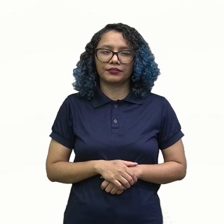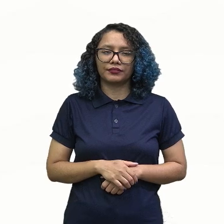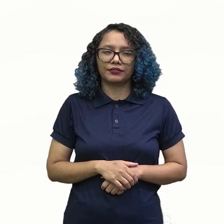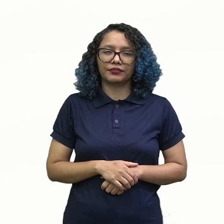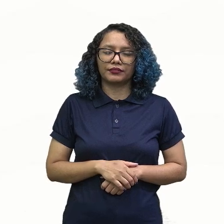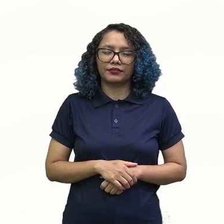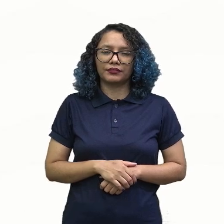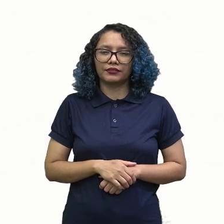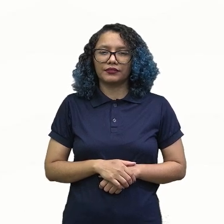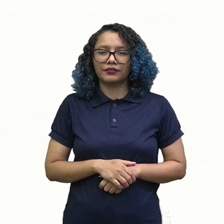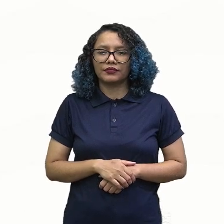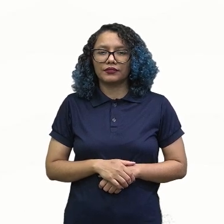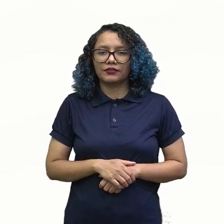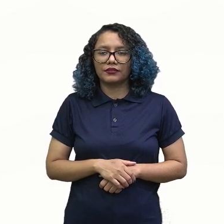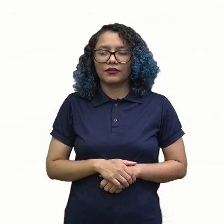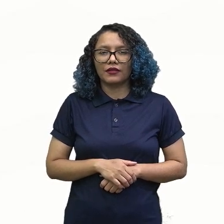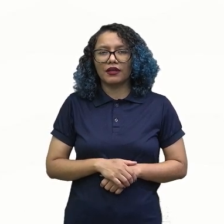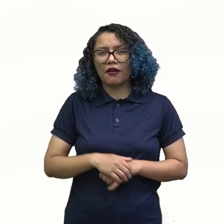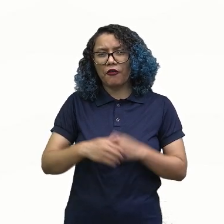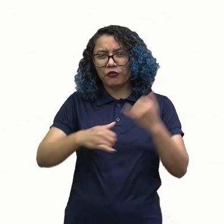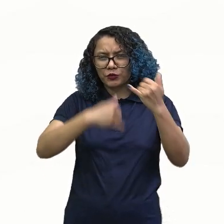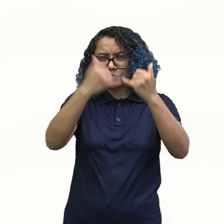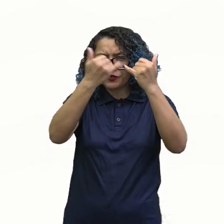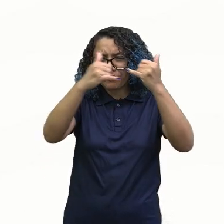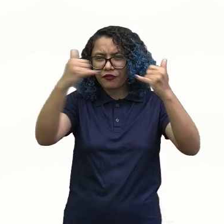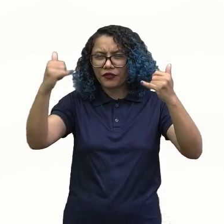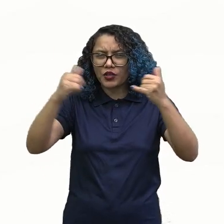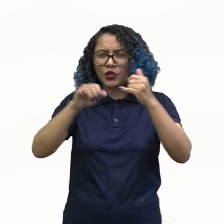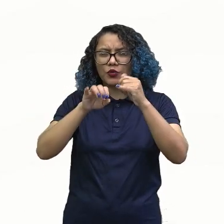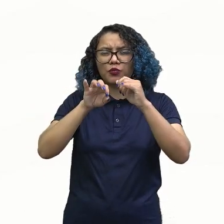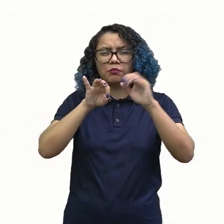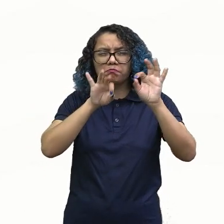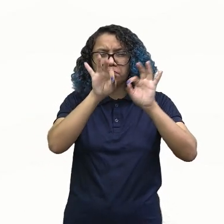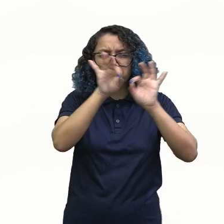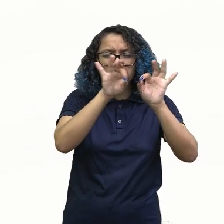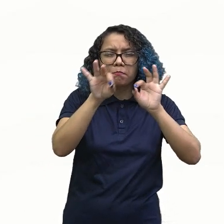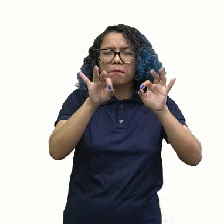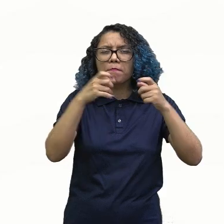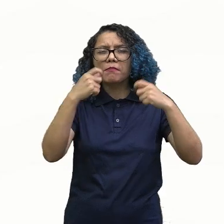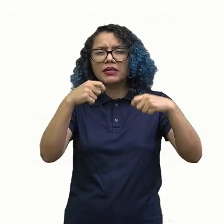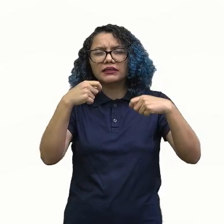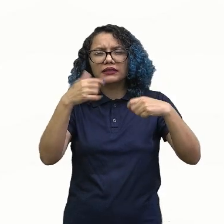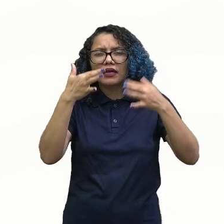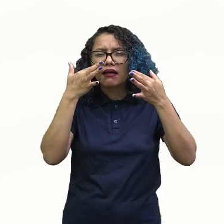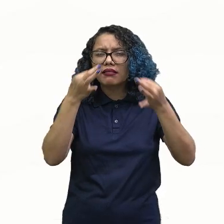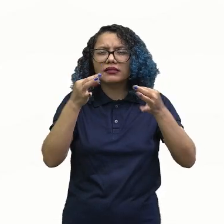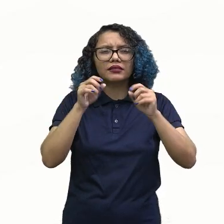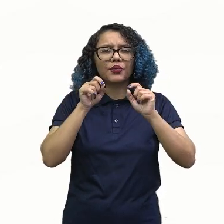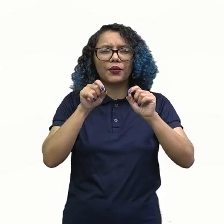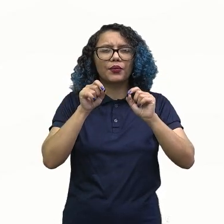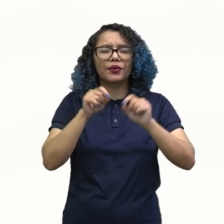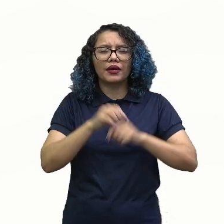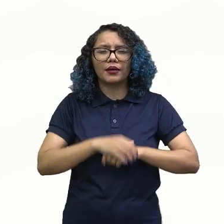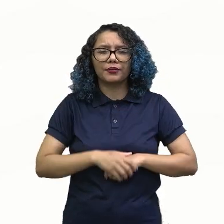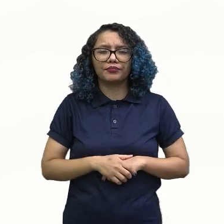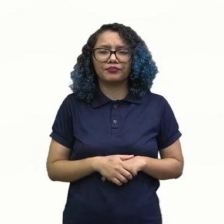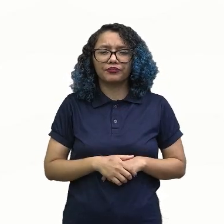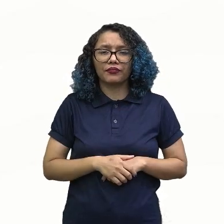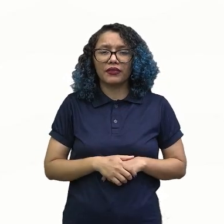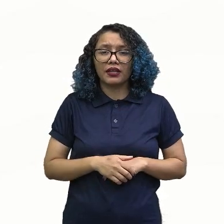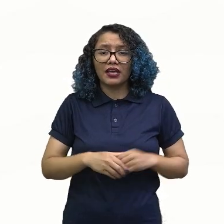fazer aqui as fiações, o que eu tenho que prestar bastante atenção? No terceiro, eu tenho a substituição